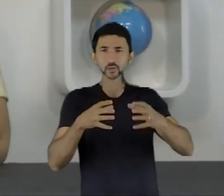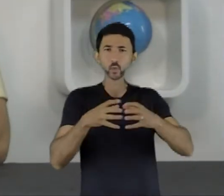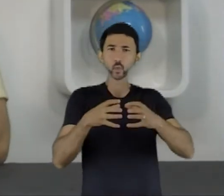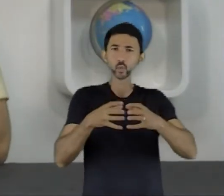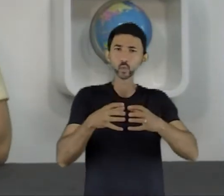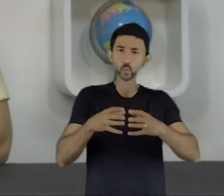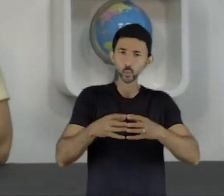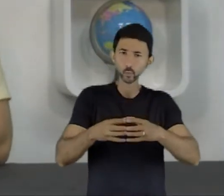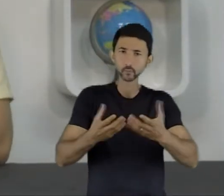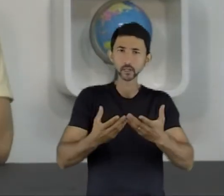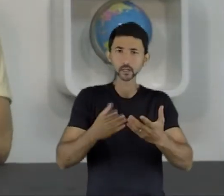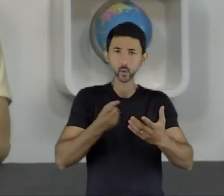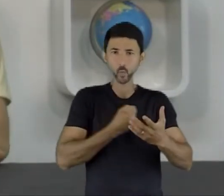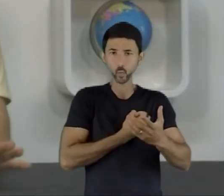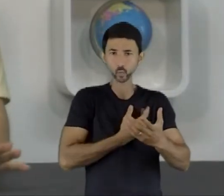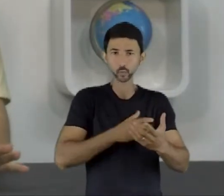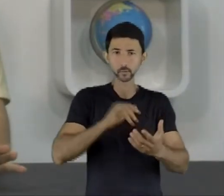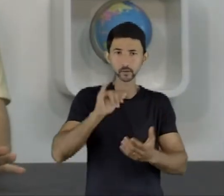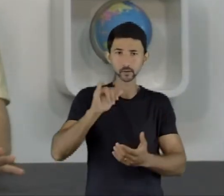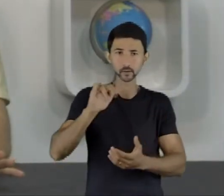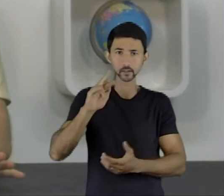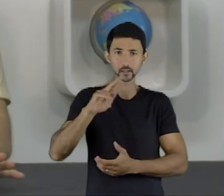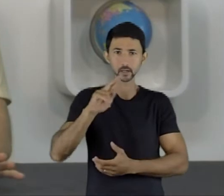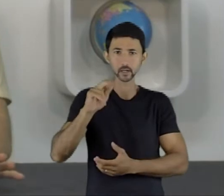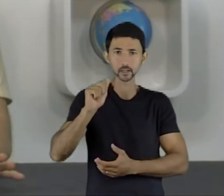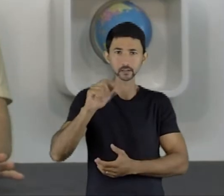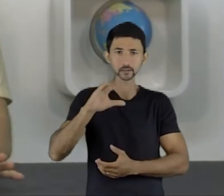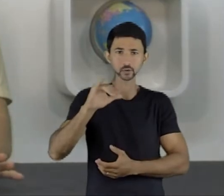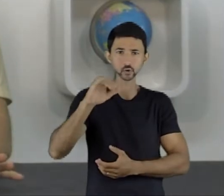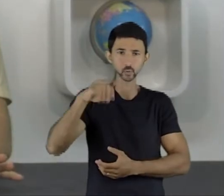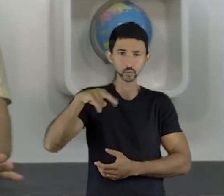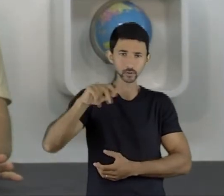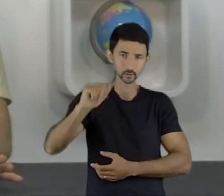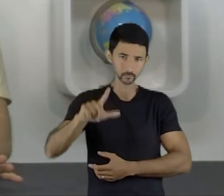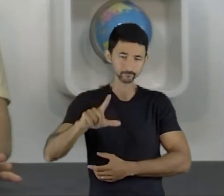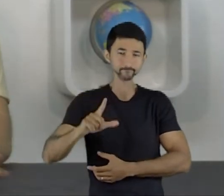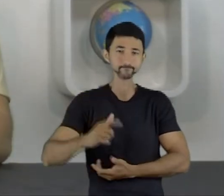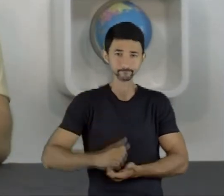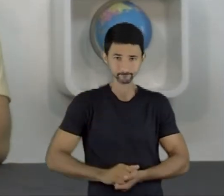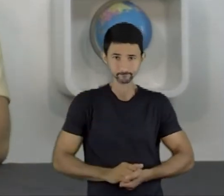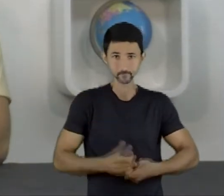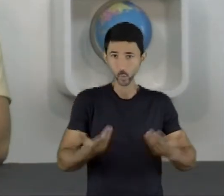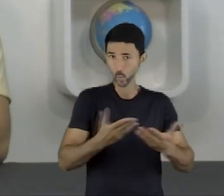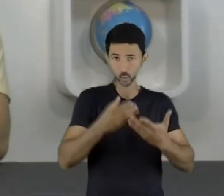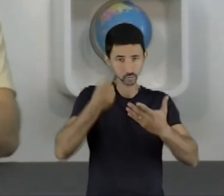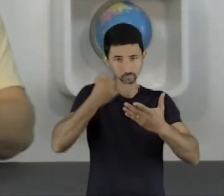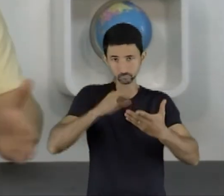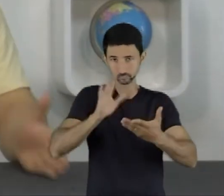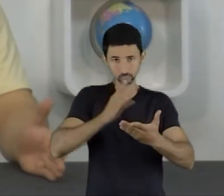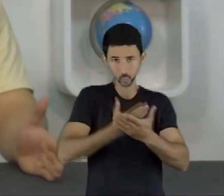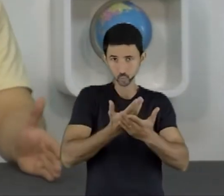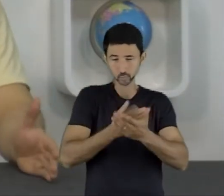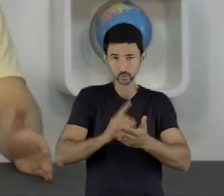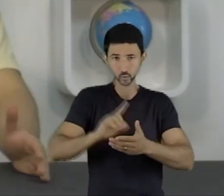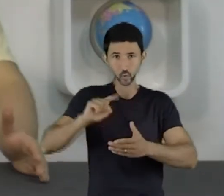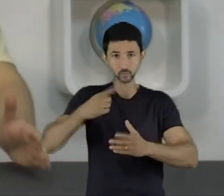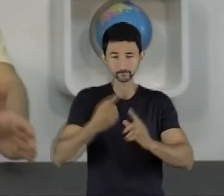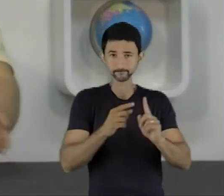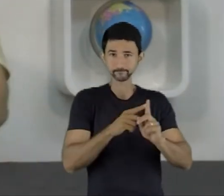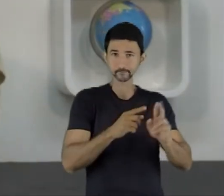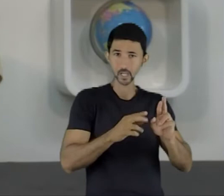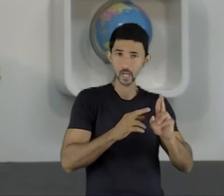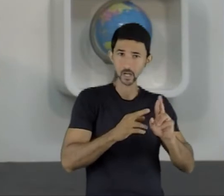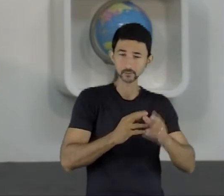números irracionais. Hoje a gente não vai falar deles, certo? A gente vai falar apenas dos racionais.